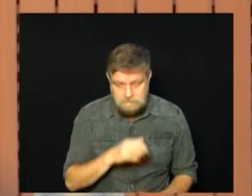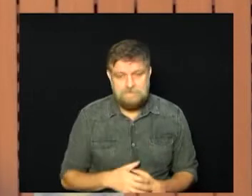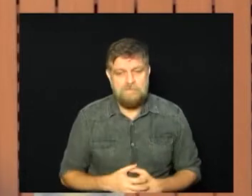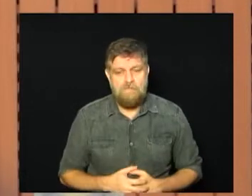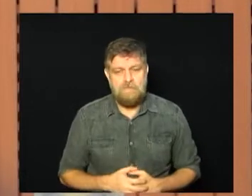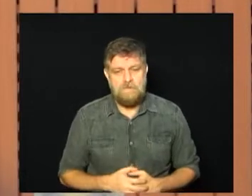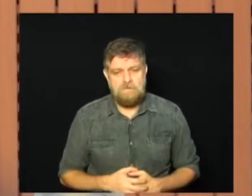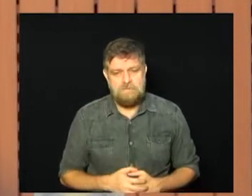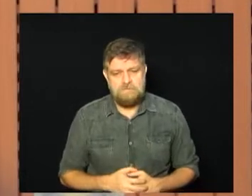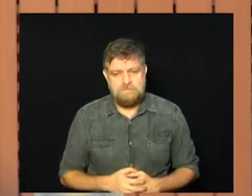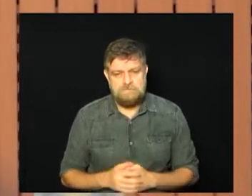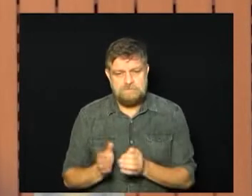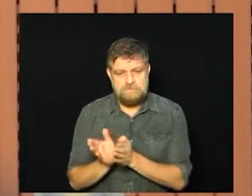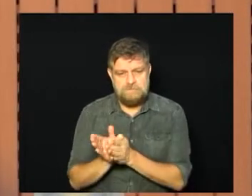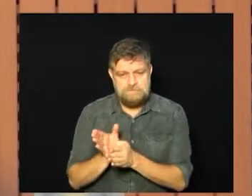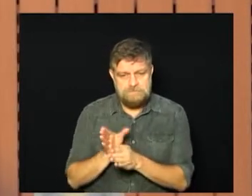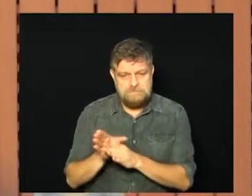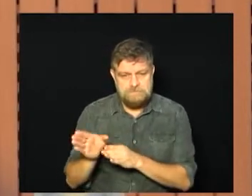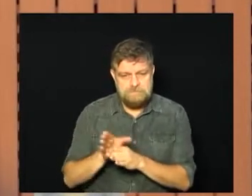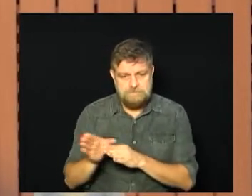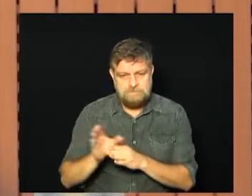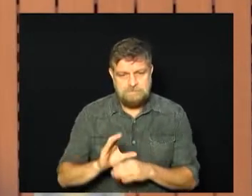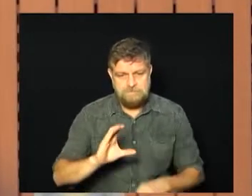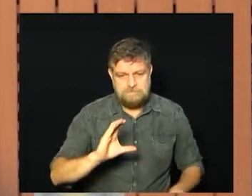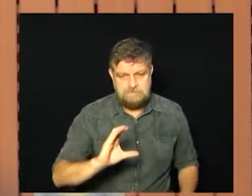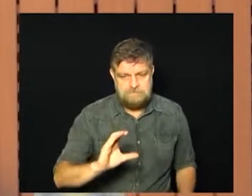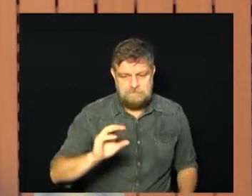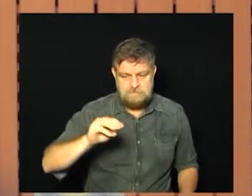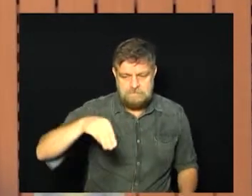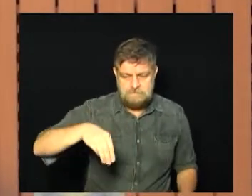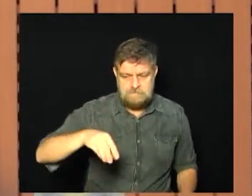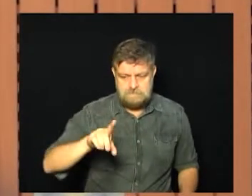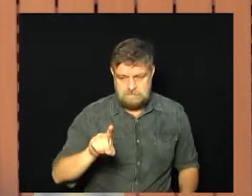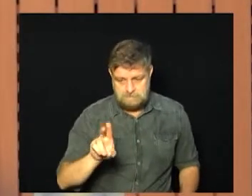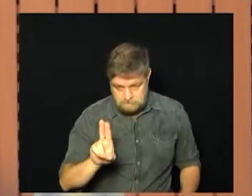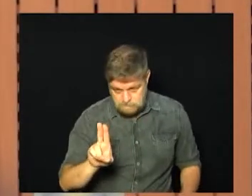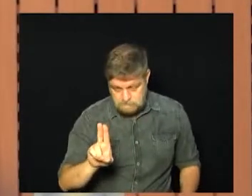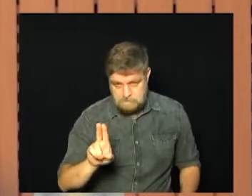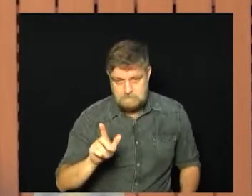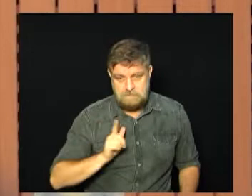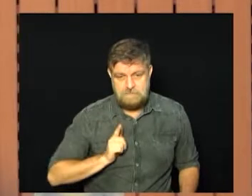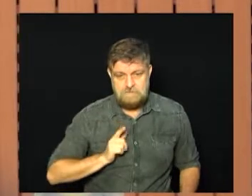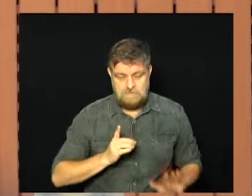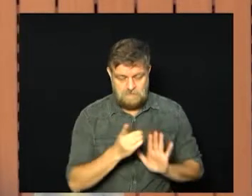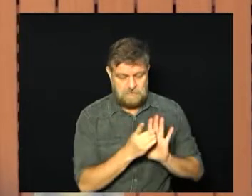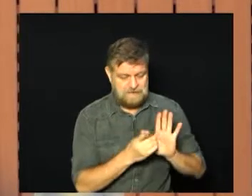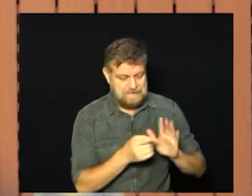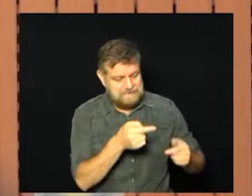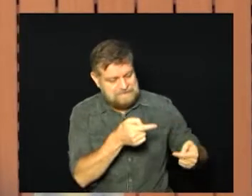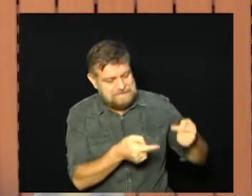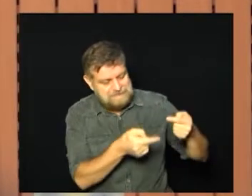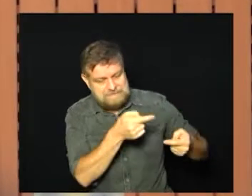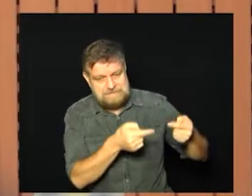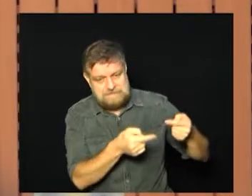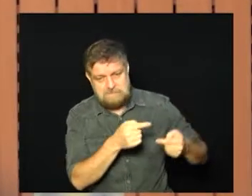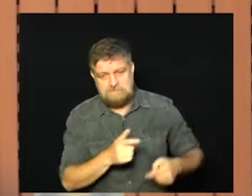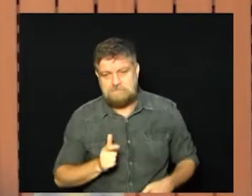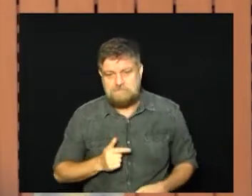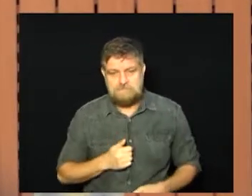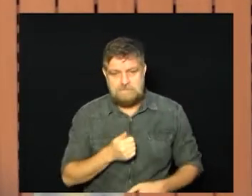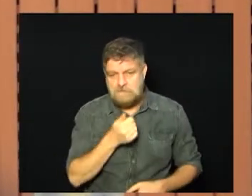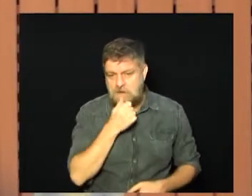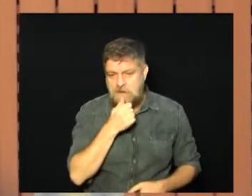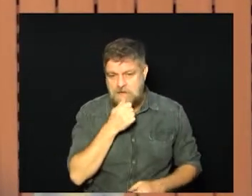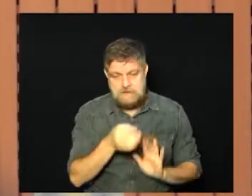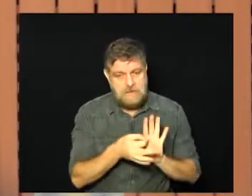O CMDU discutiu, na época do decreto, algumas questões, mas a gente não emitiu nenhum